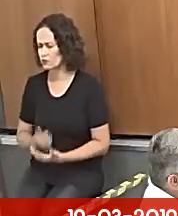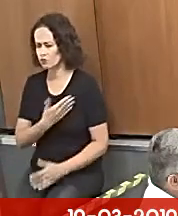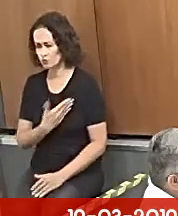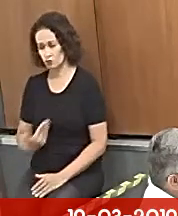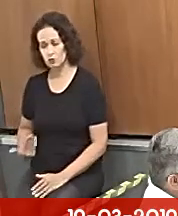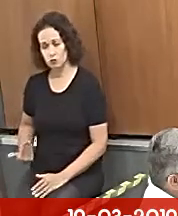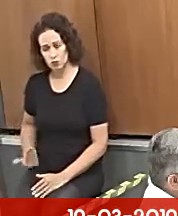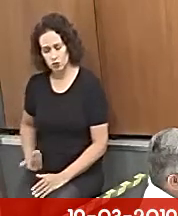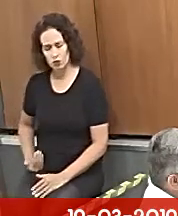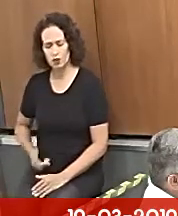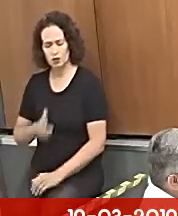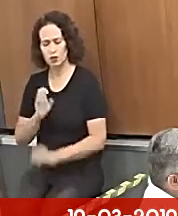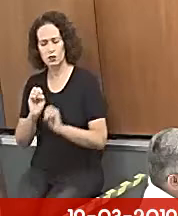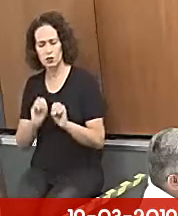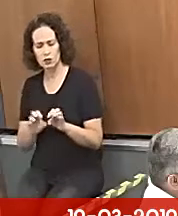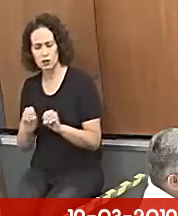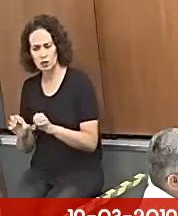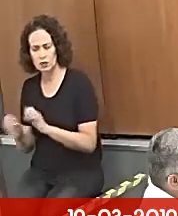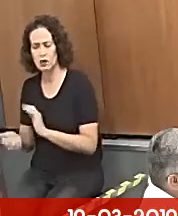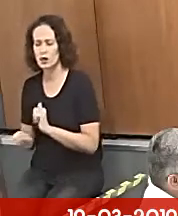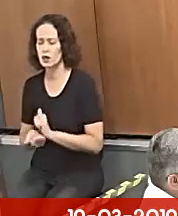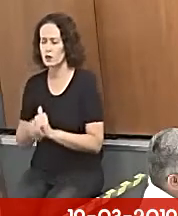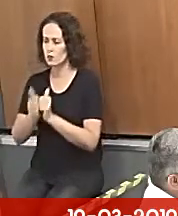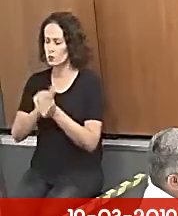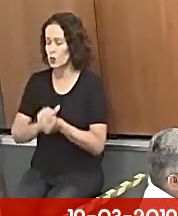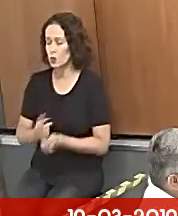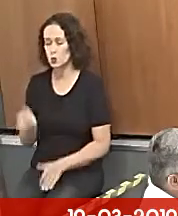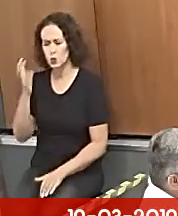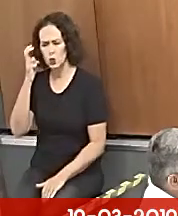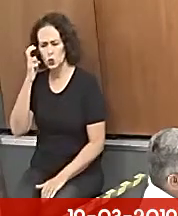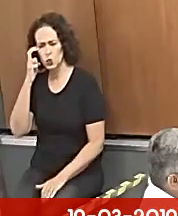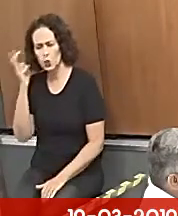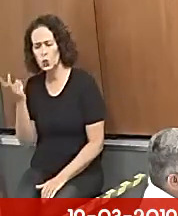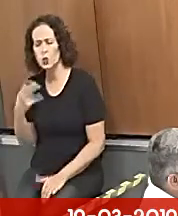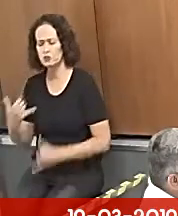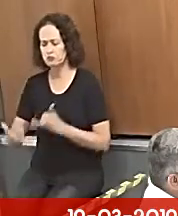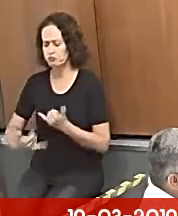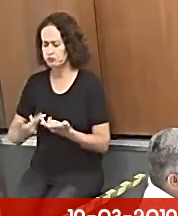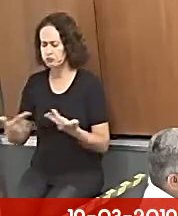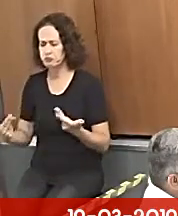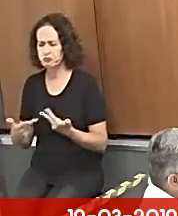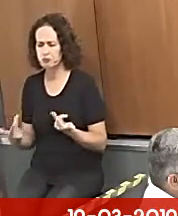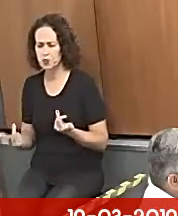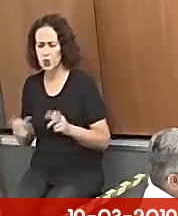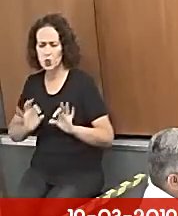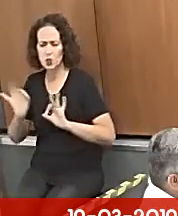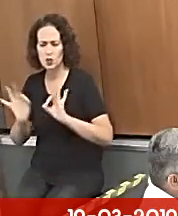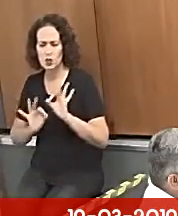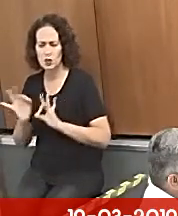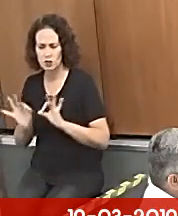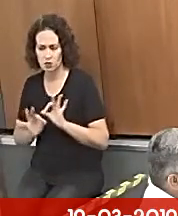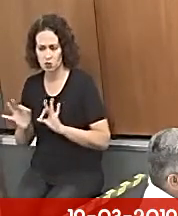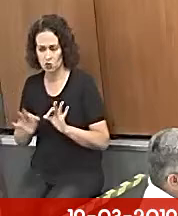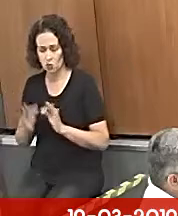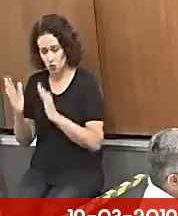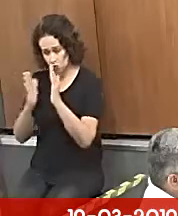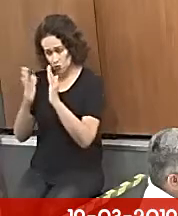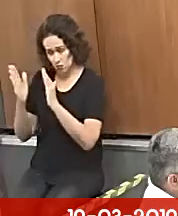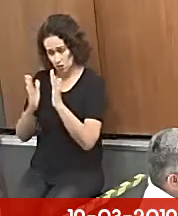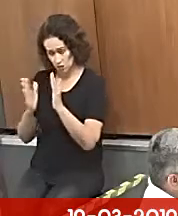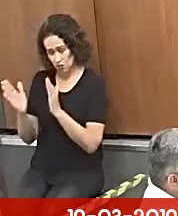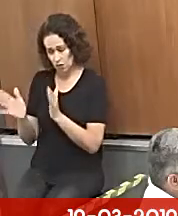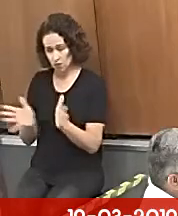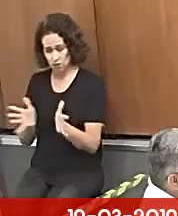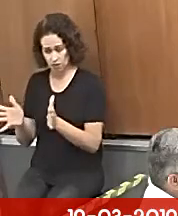trabalho de esporte cultura e lazer se organizou para esse pleito de quatro anos para garantir